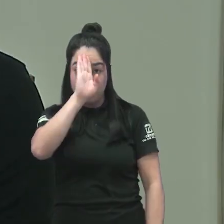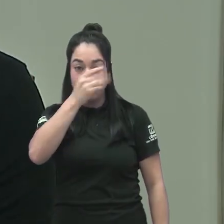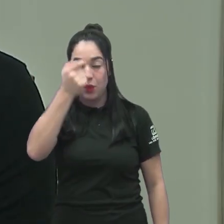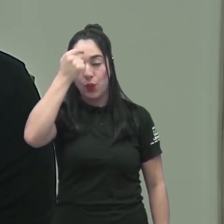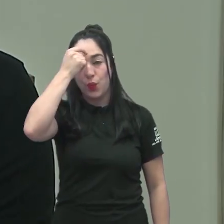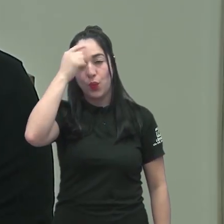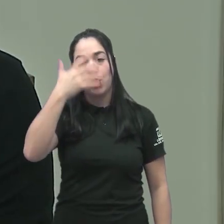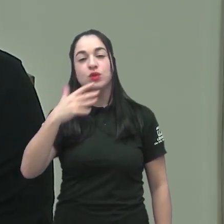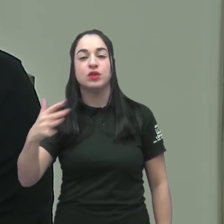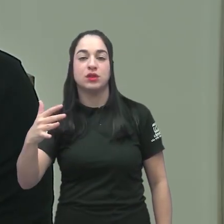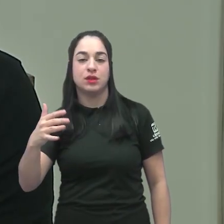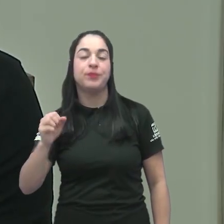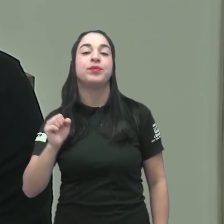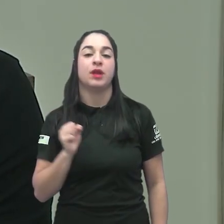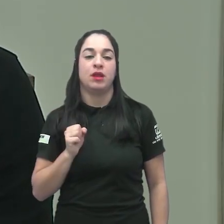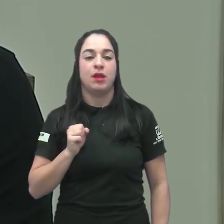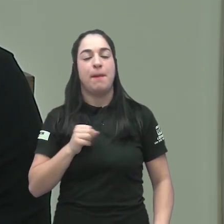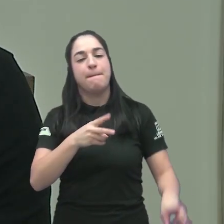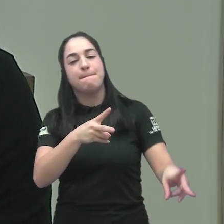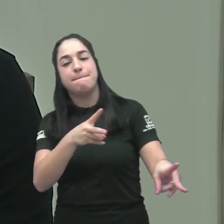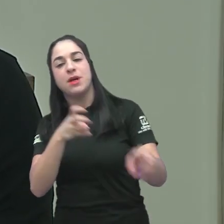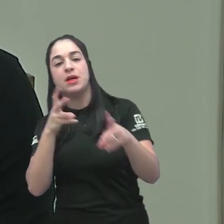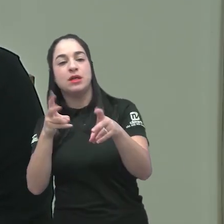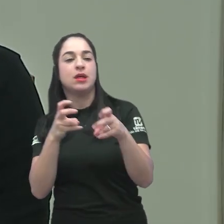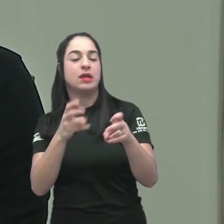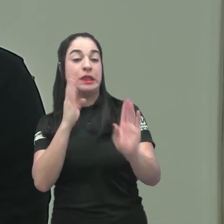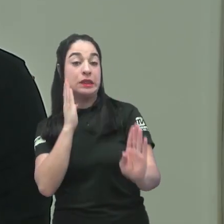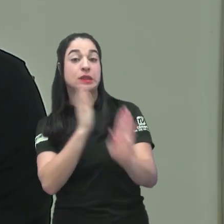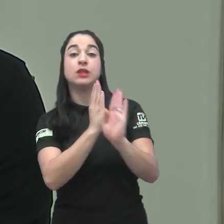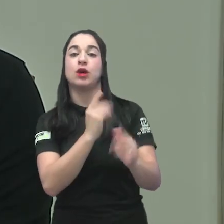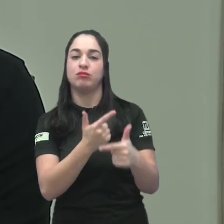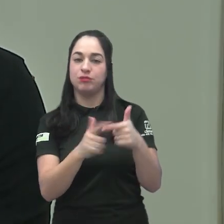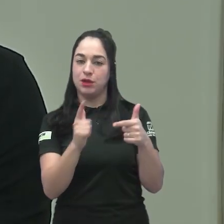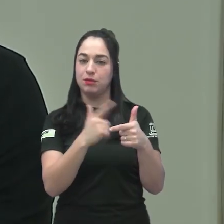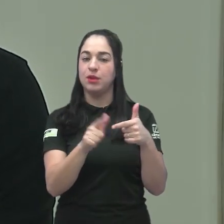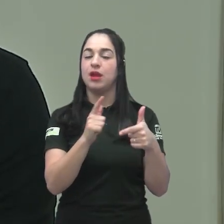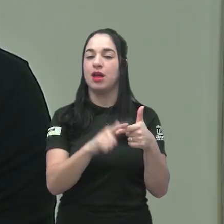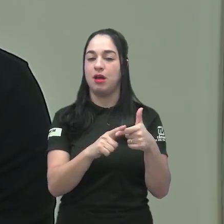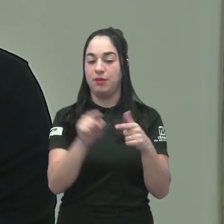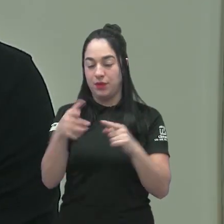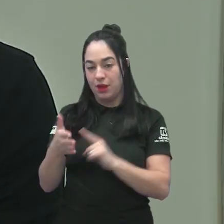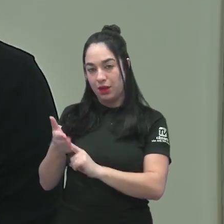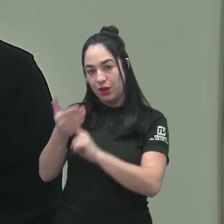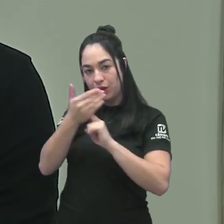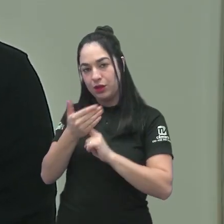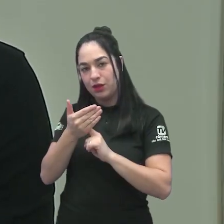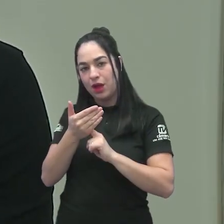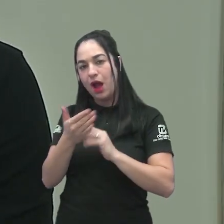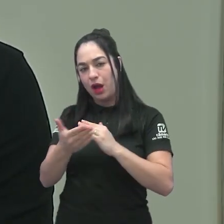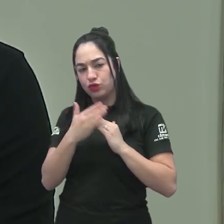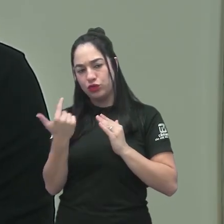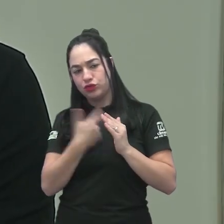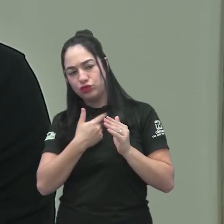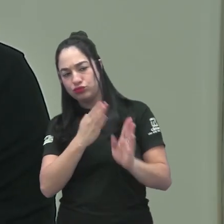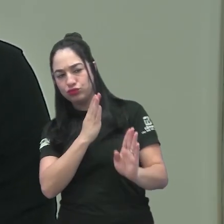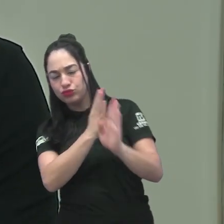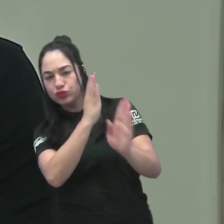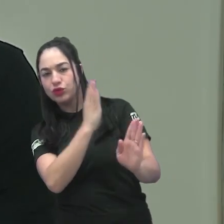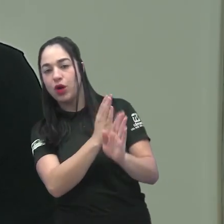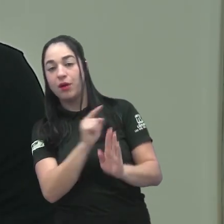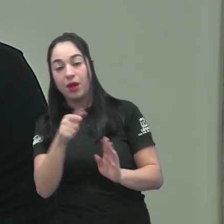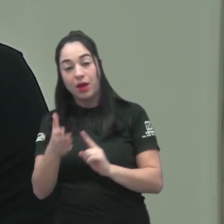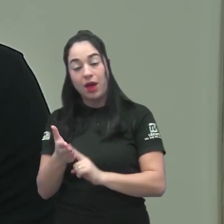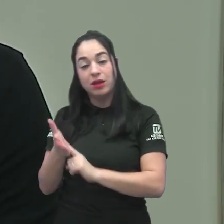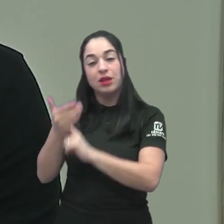principalmente aquelas que são relacionadas à conscientização. Então, identificar corretamente o problema é importante e a tecnologia ajuda com relação a isso.